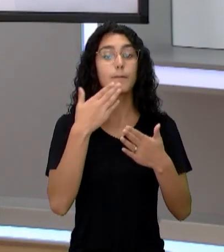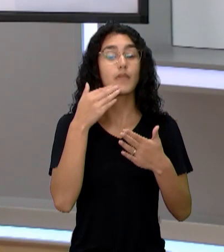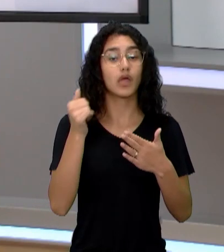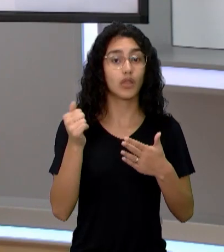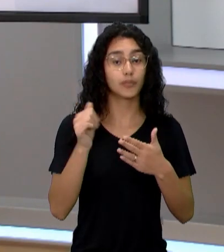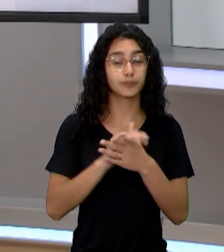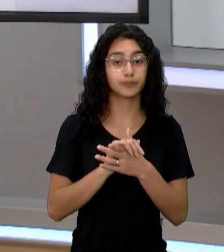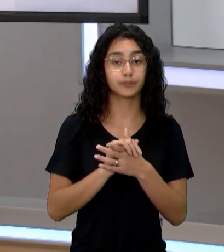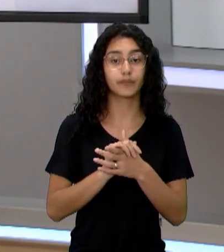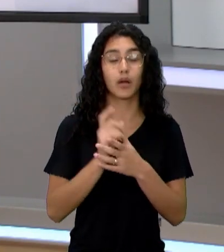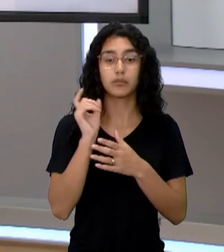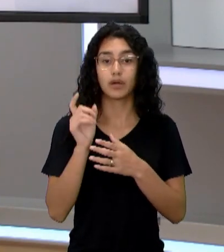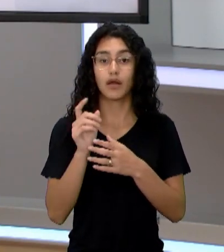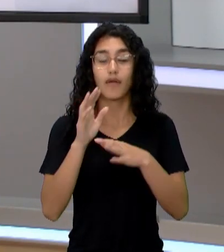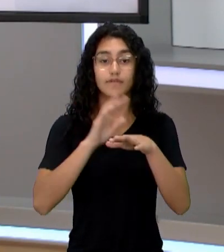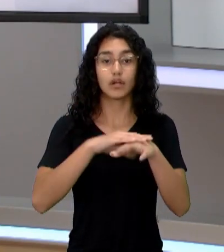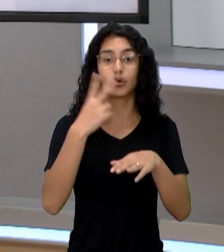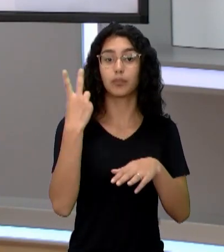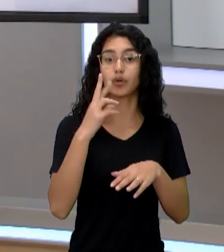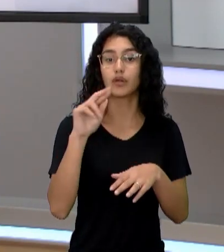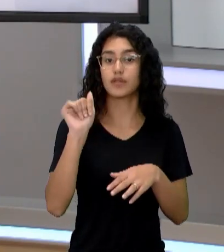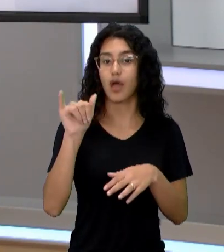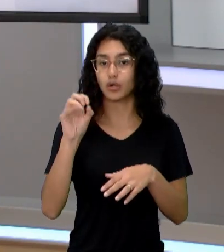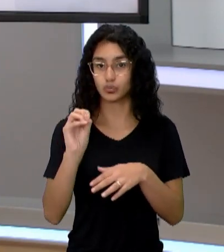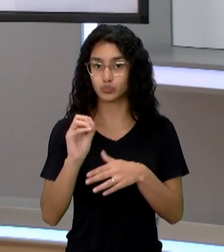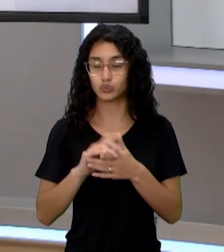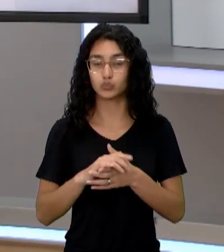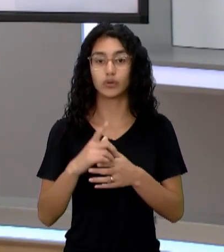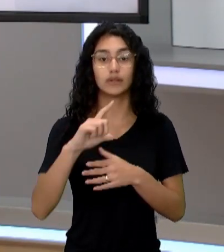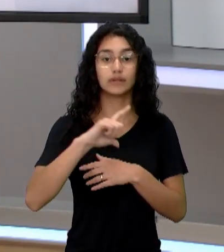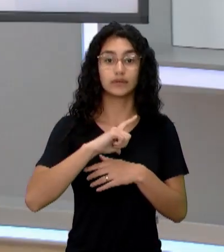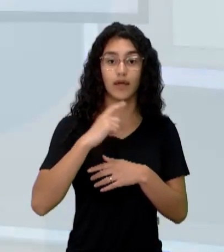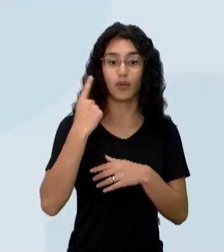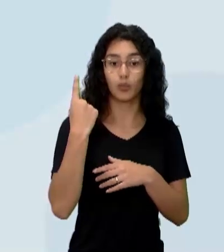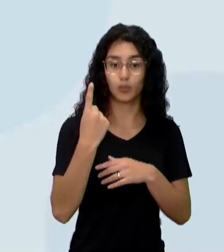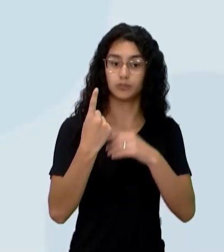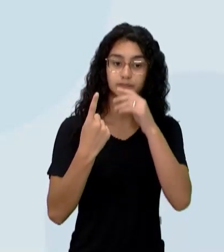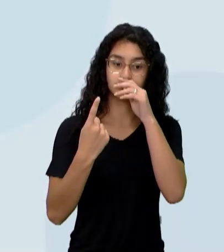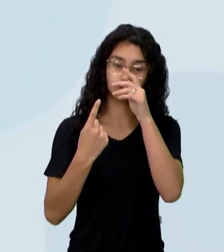que o diâmetro ele é formado por 2 raios, né? Eu tenho aqui um raio